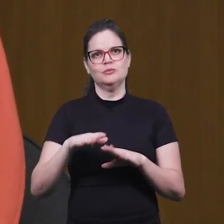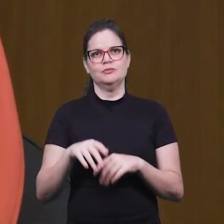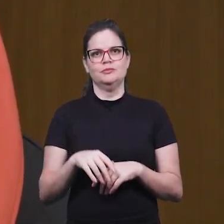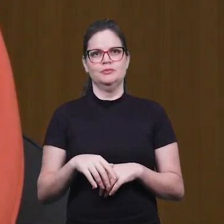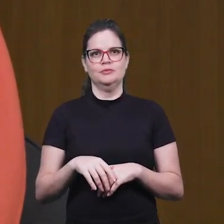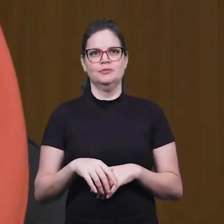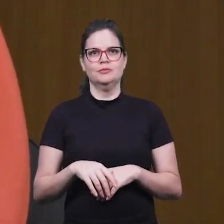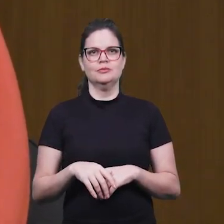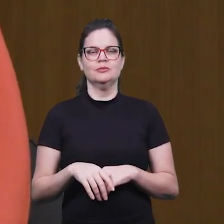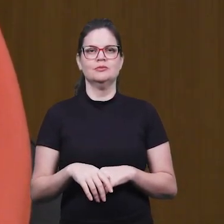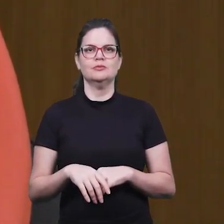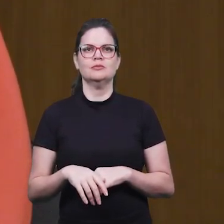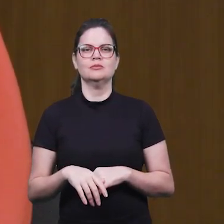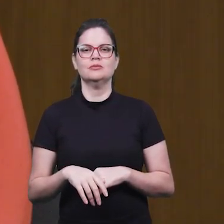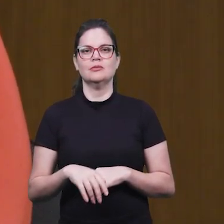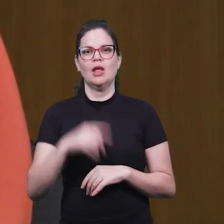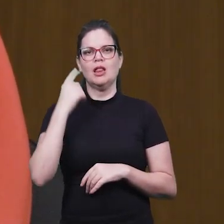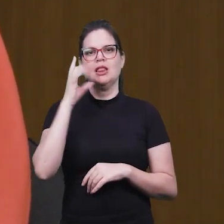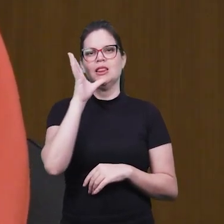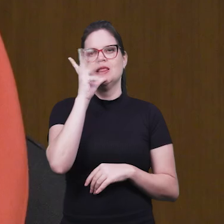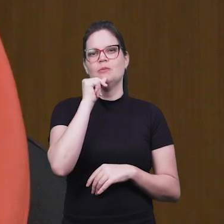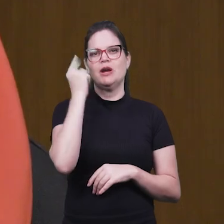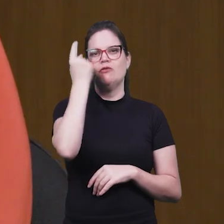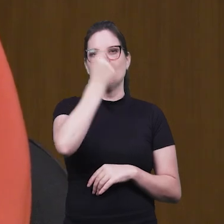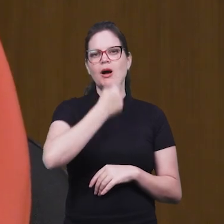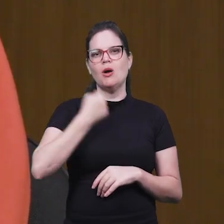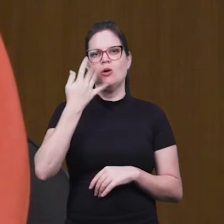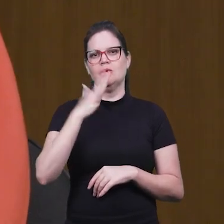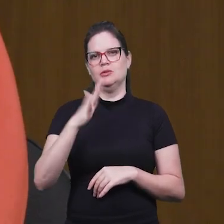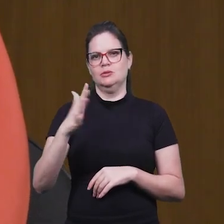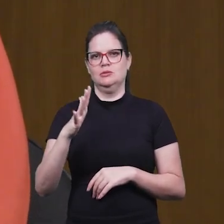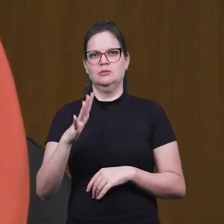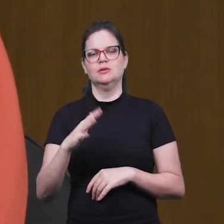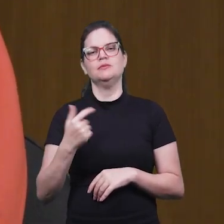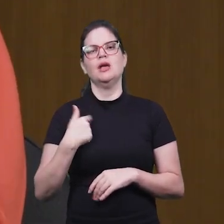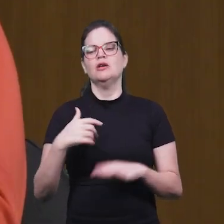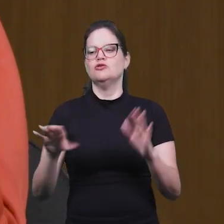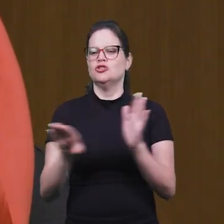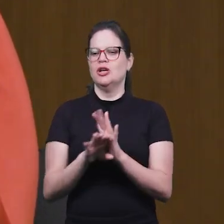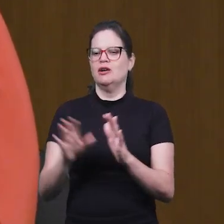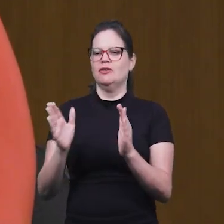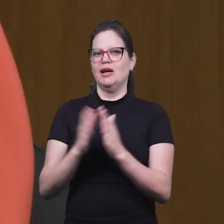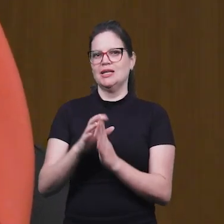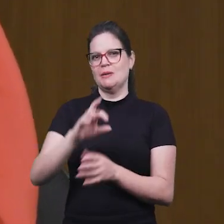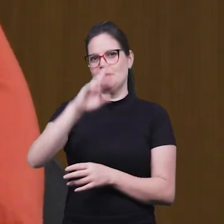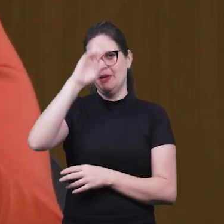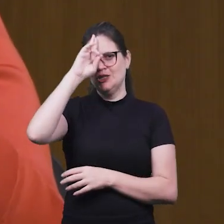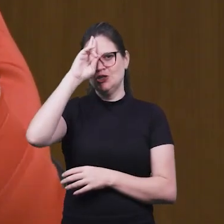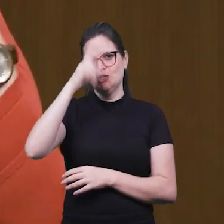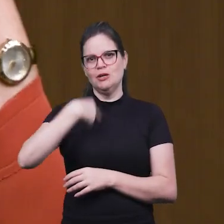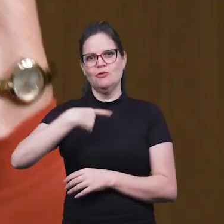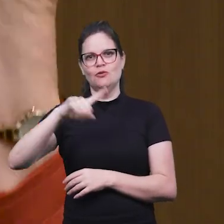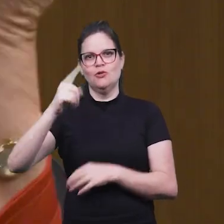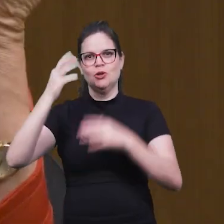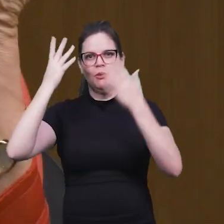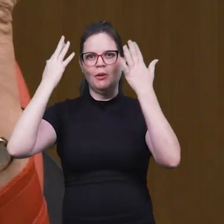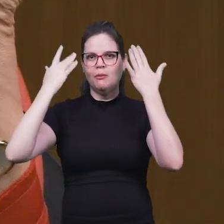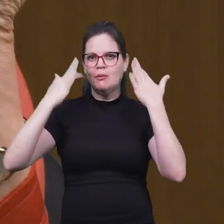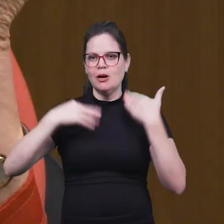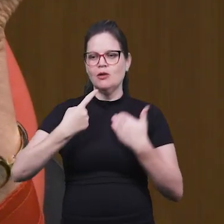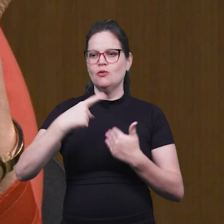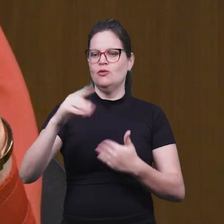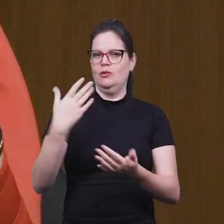hora. Depois eu chegava em casa, meio-dia, tomava banho e ia dar aula. Depois íamos para a